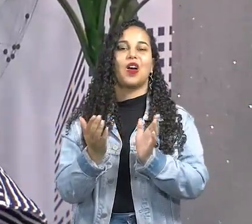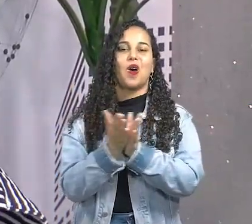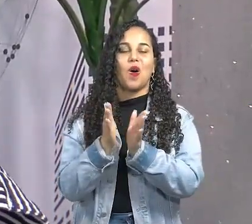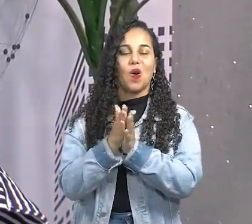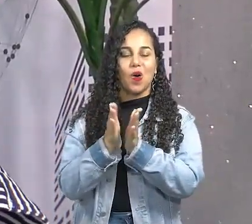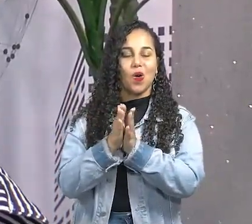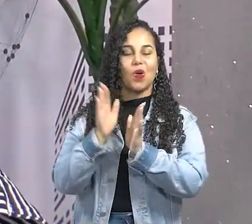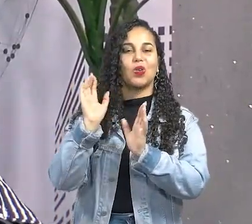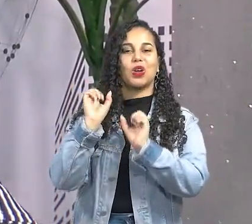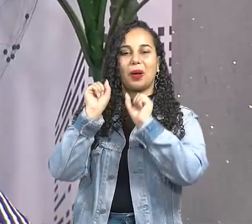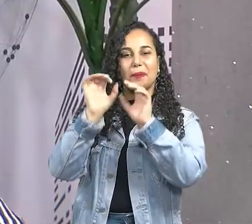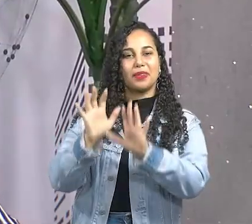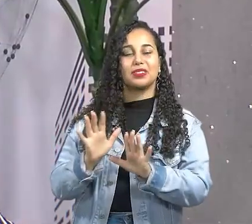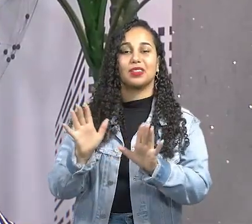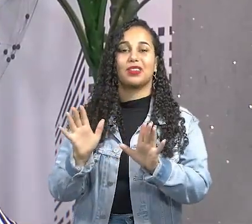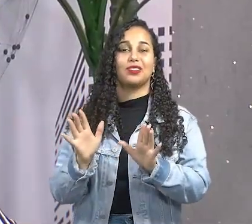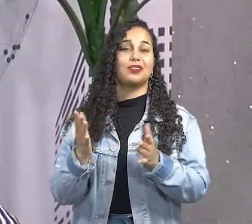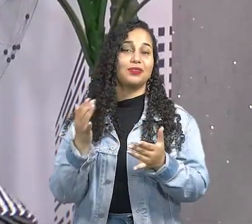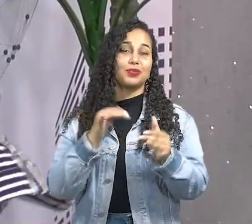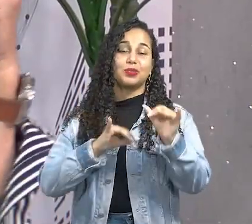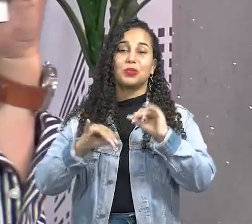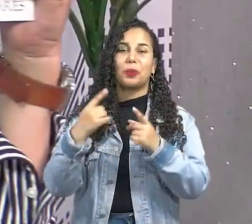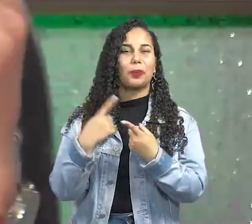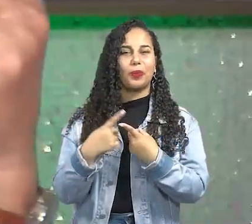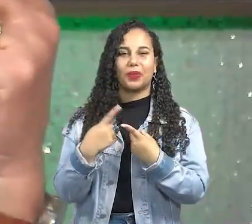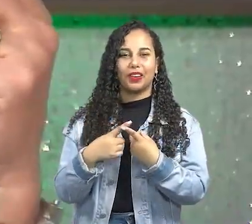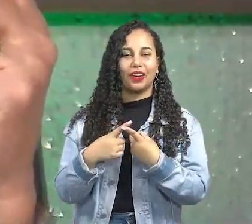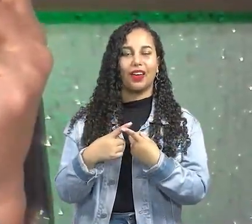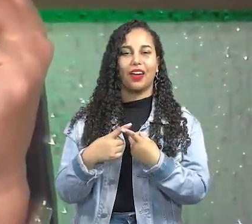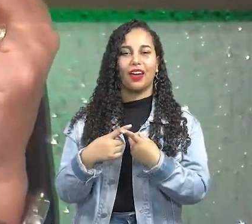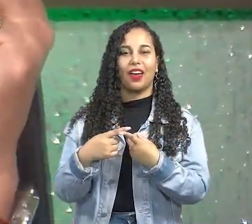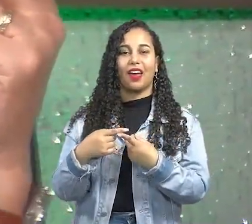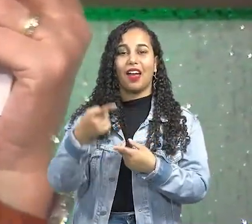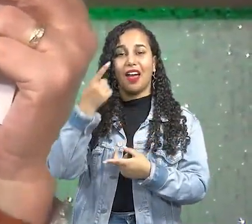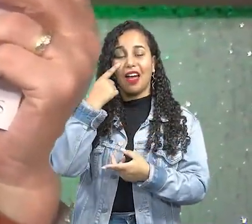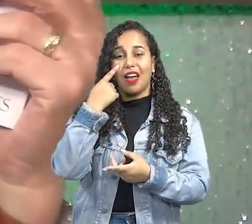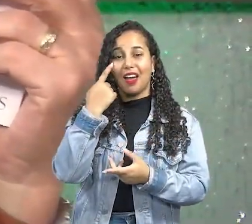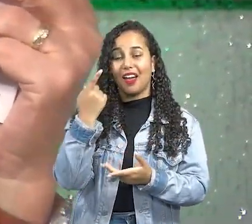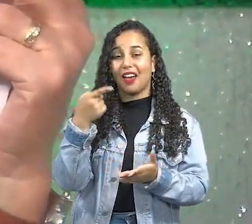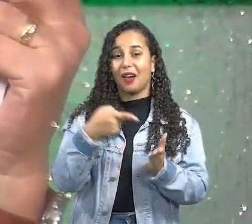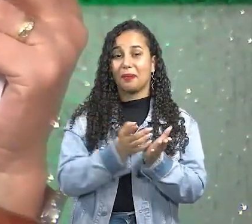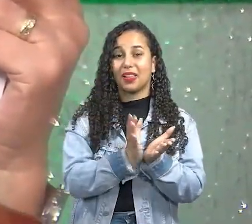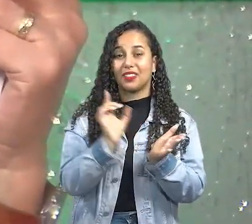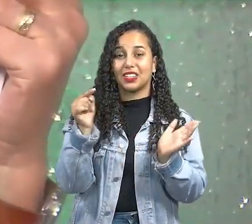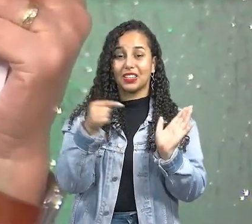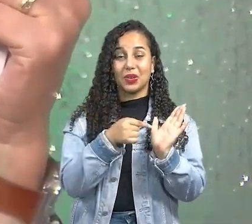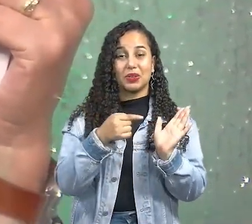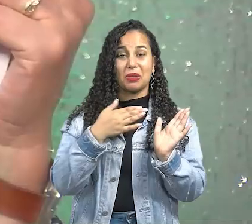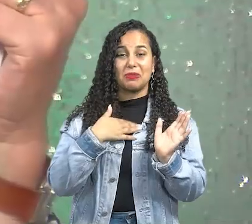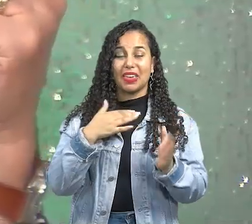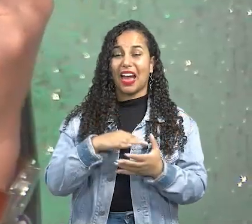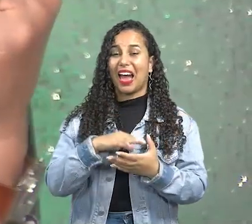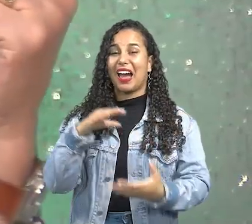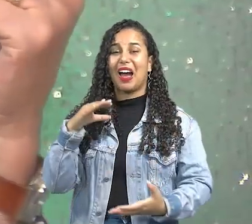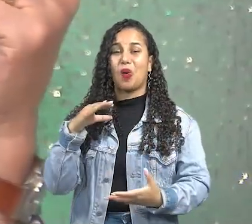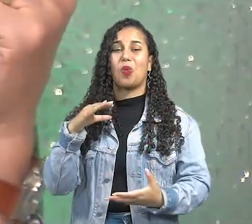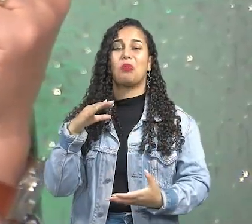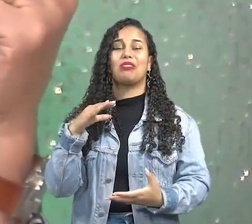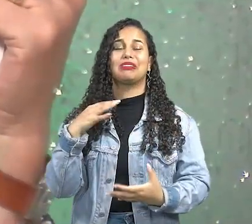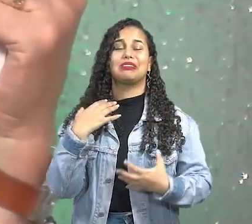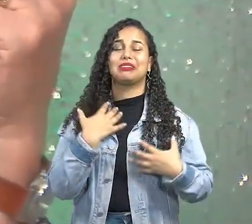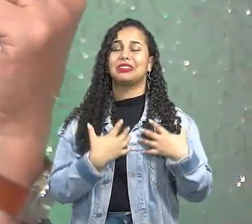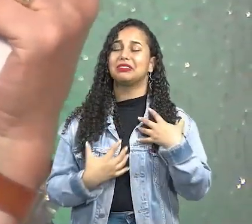com elas, imponho as mãos, unjo. Por quê? Porque é o que está aqui pelo salmista. A minha